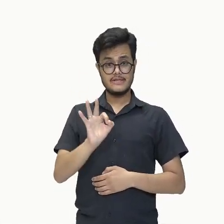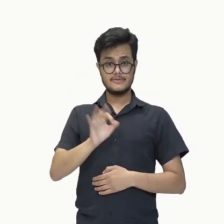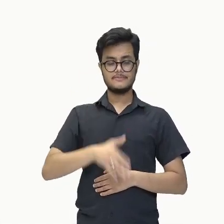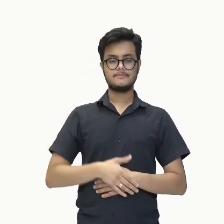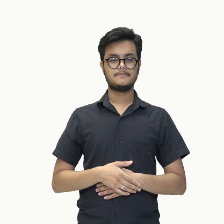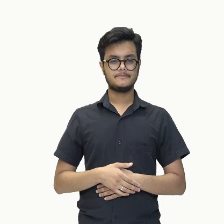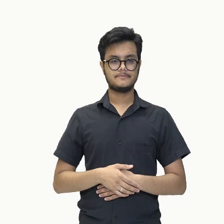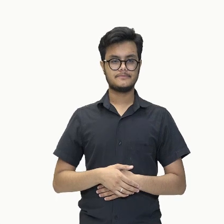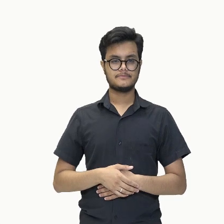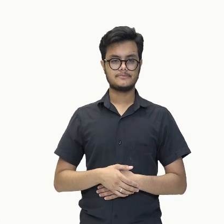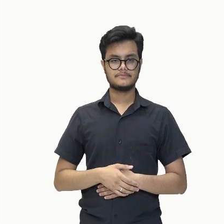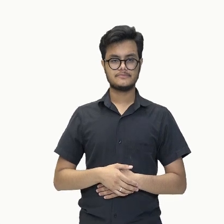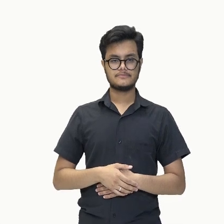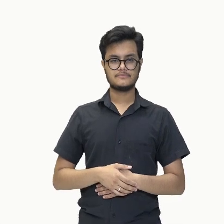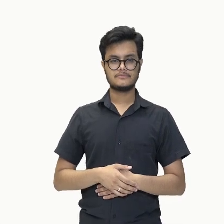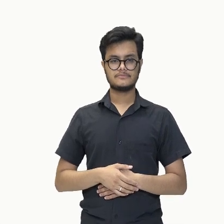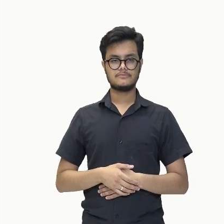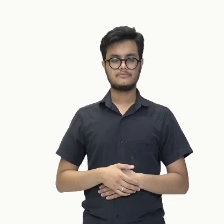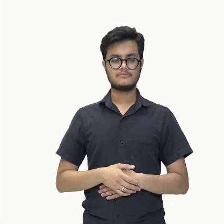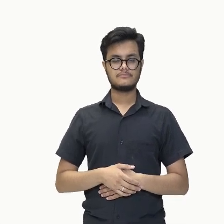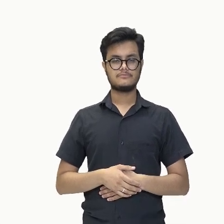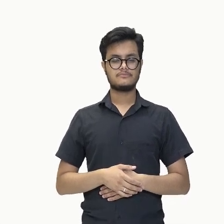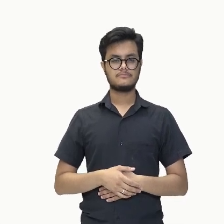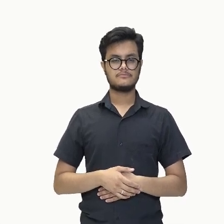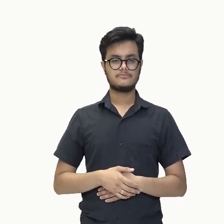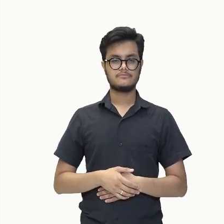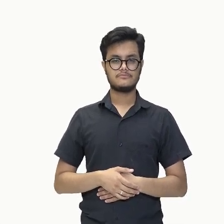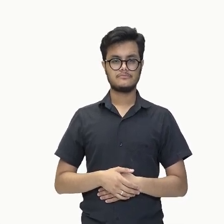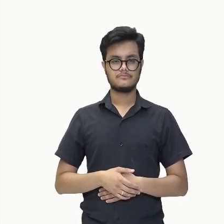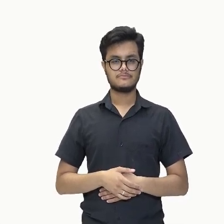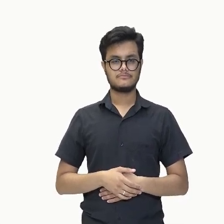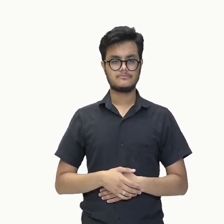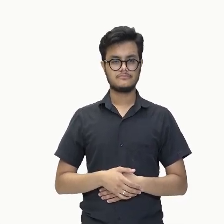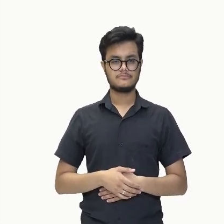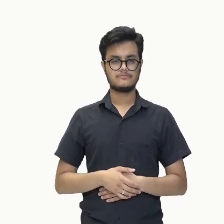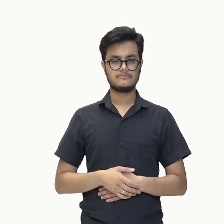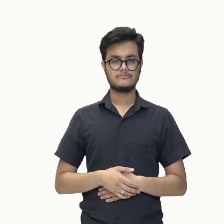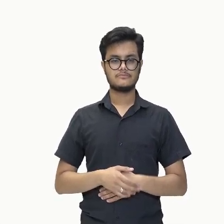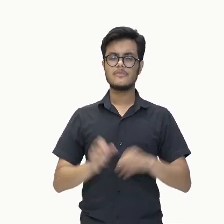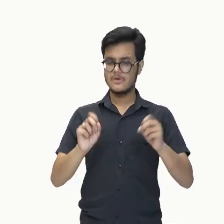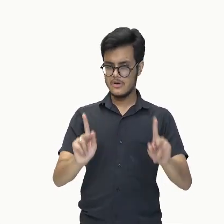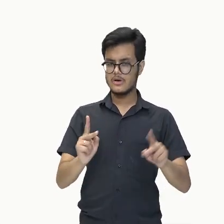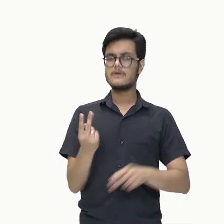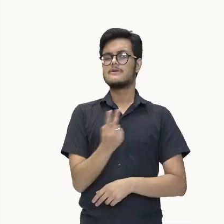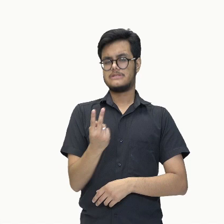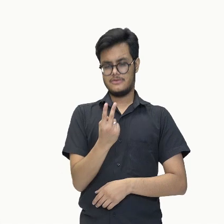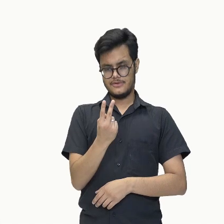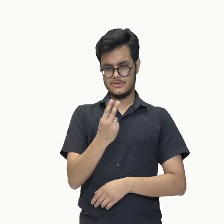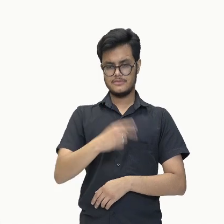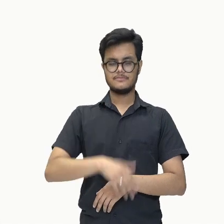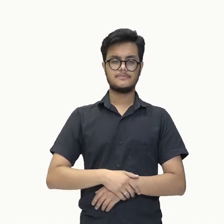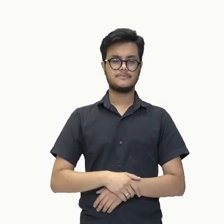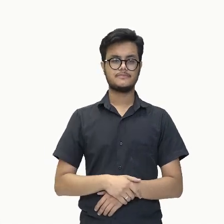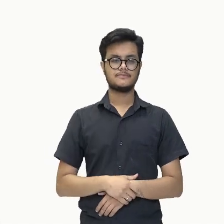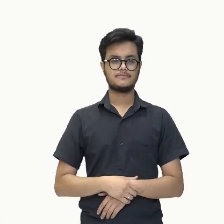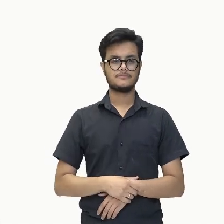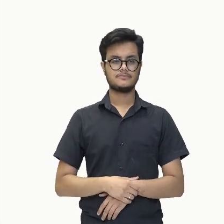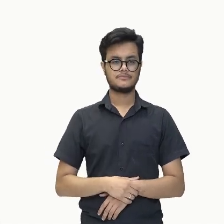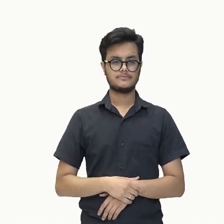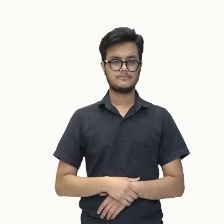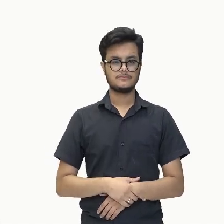Aí, que multiplica 1 menos 10%, que é o segundo valor. Muito